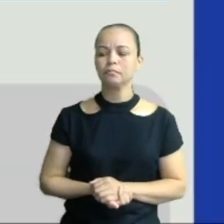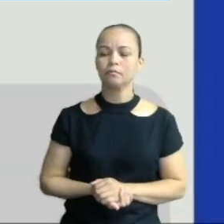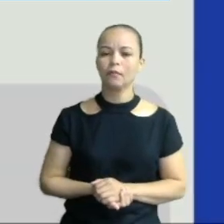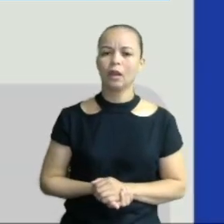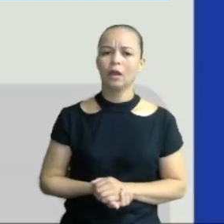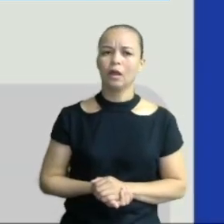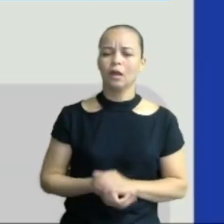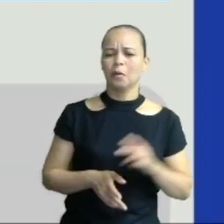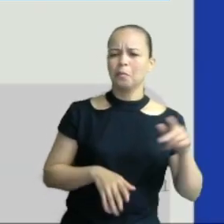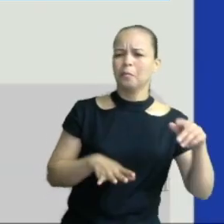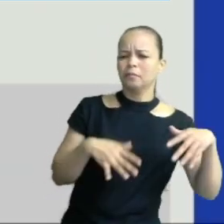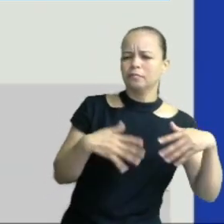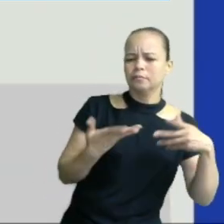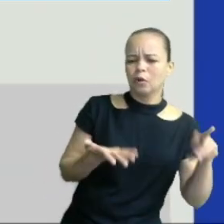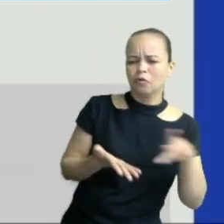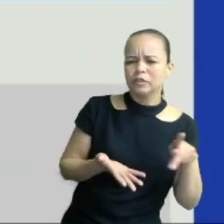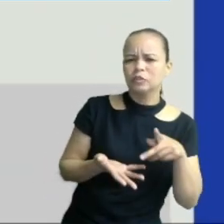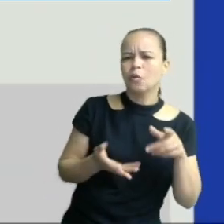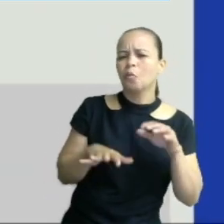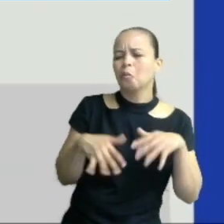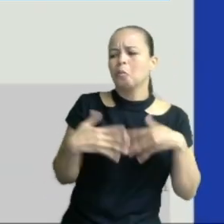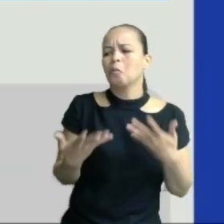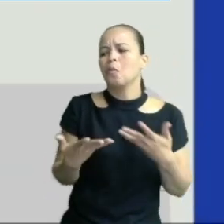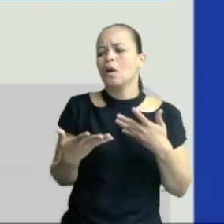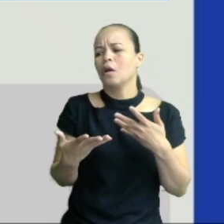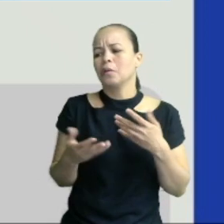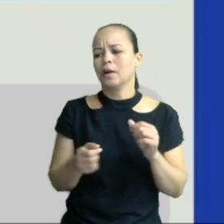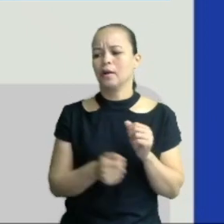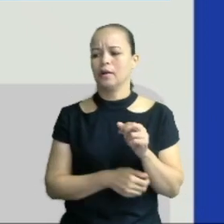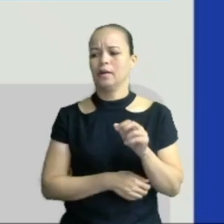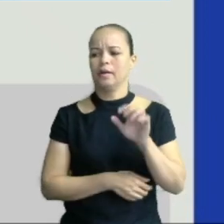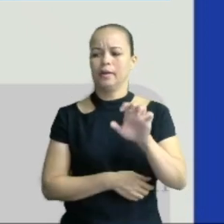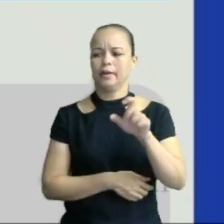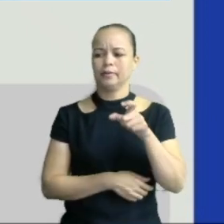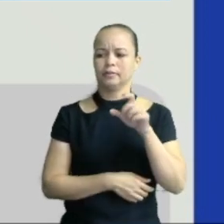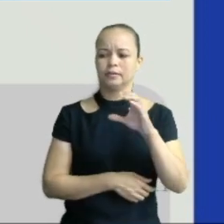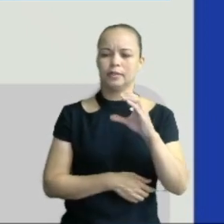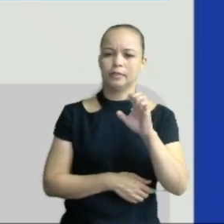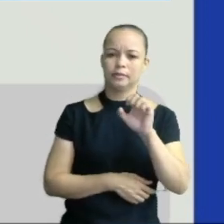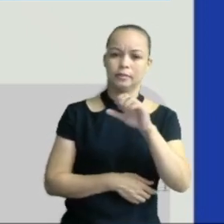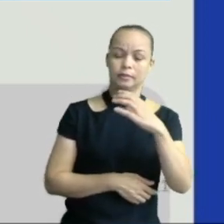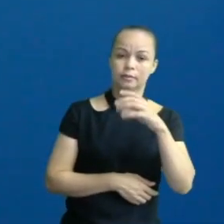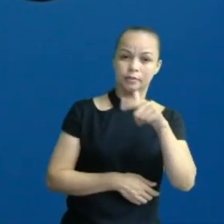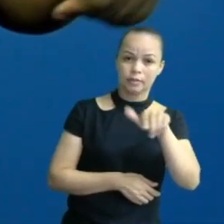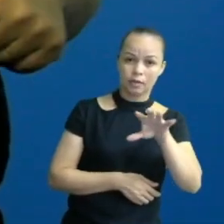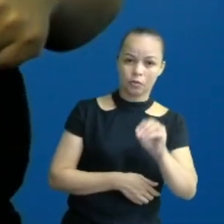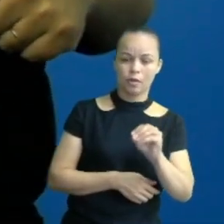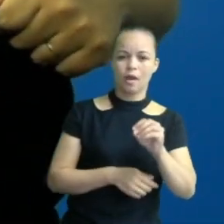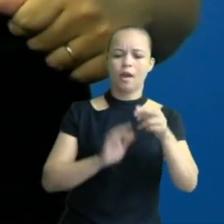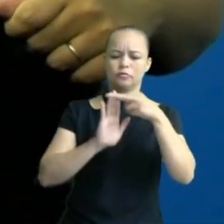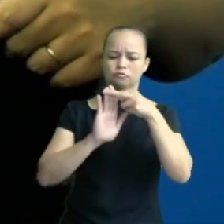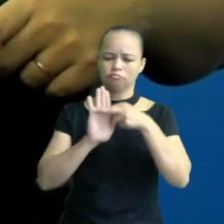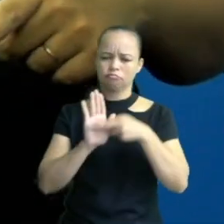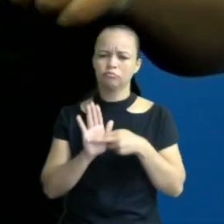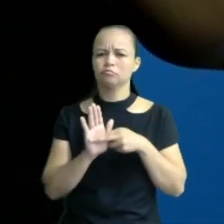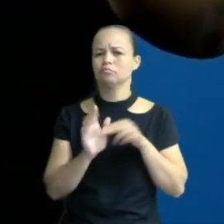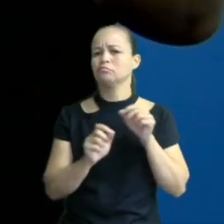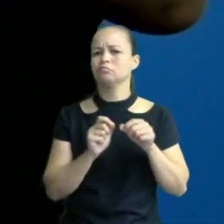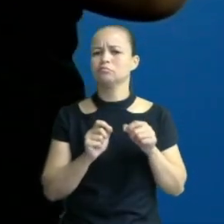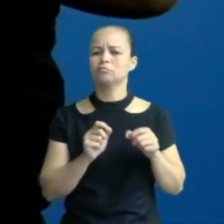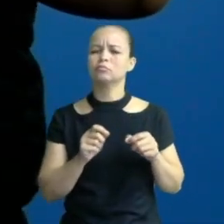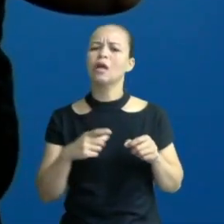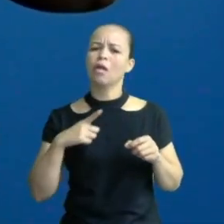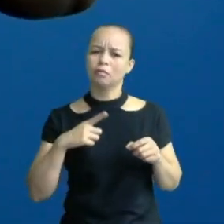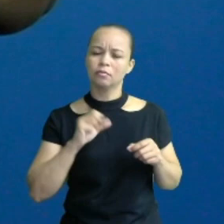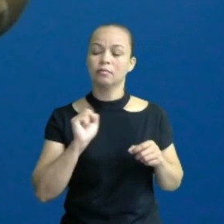qual é a exceção à regra? Sim, existe uma exceção à regra, as locuções adverbiais, né?